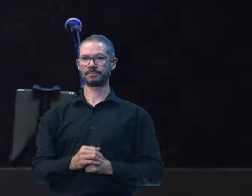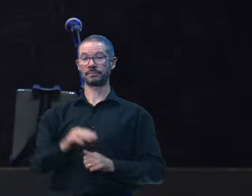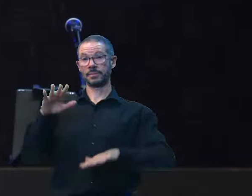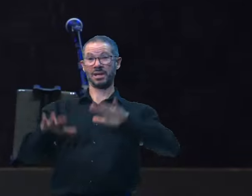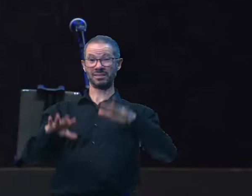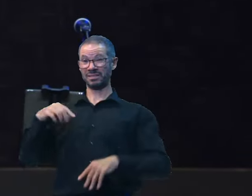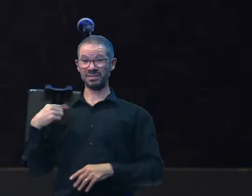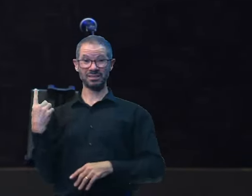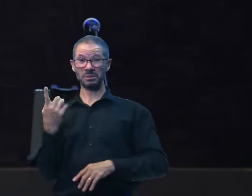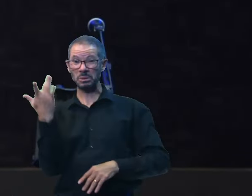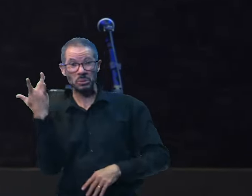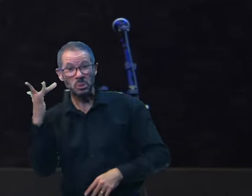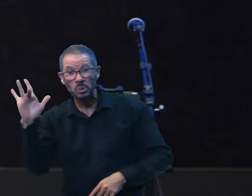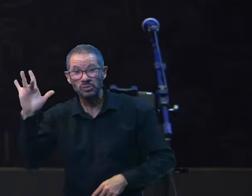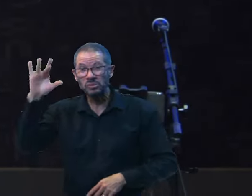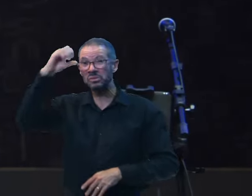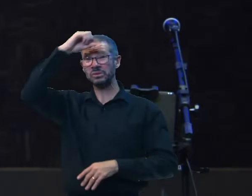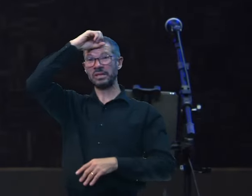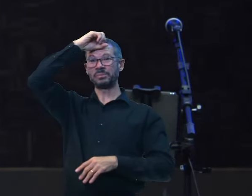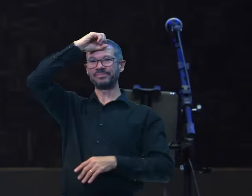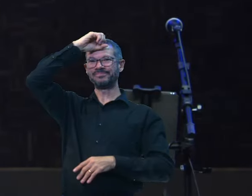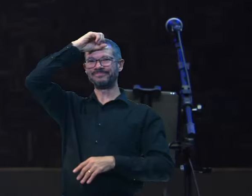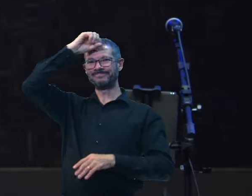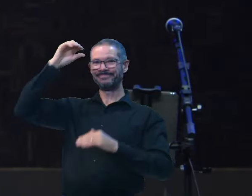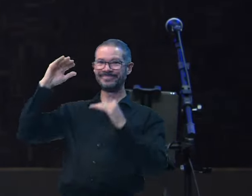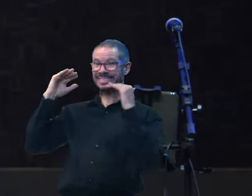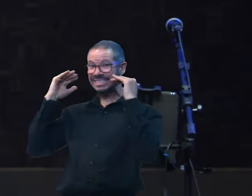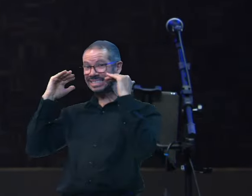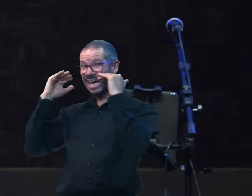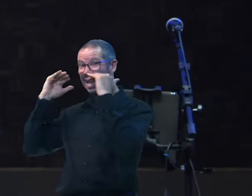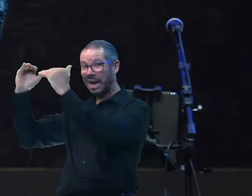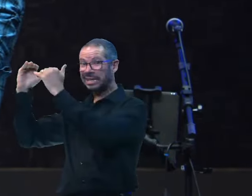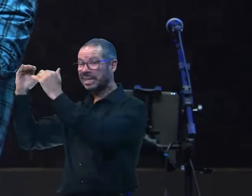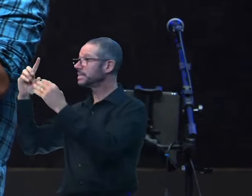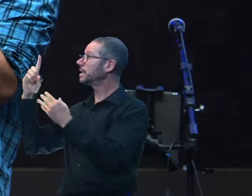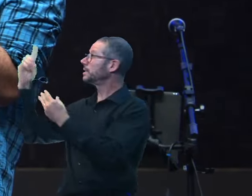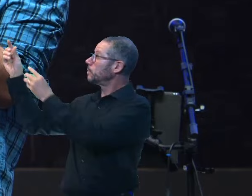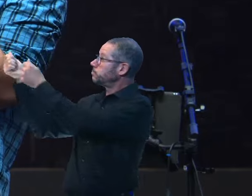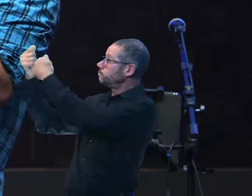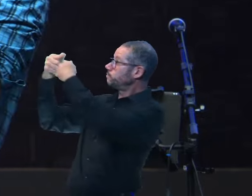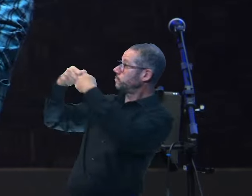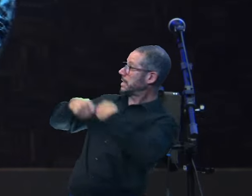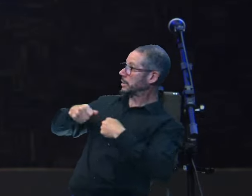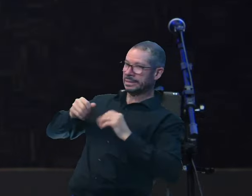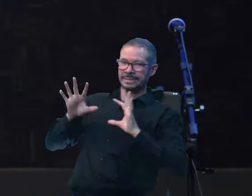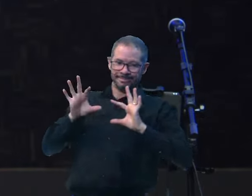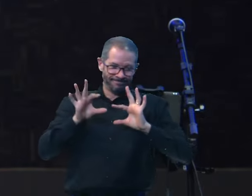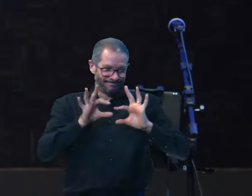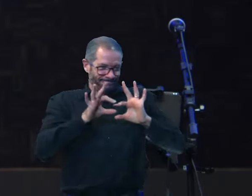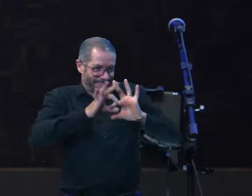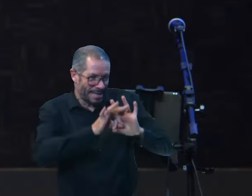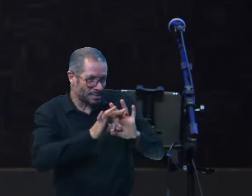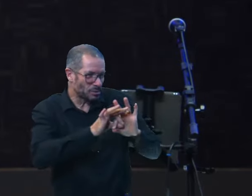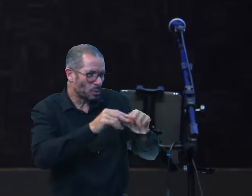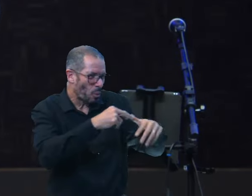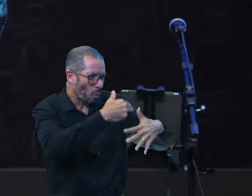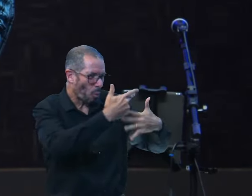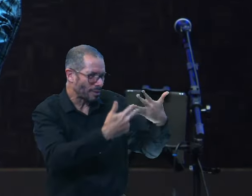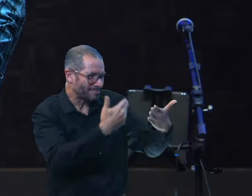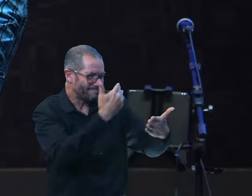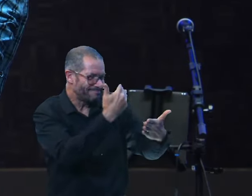Às vezes a gente não tem noção, a gente não é grato no nosso coração pelas coisas que o Senhor tem nos dado, porque a gente fica preso naquelas coisas pequenas que